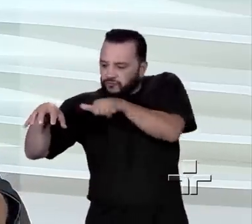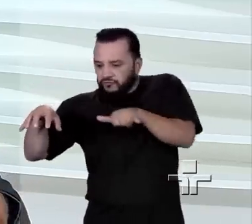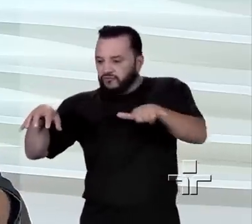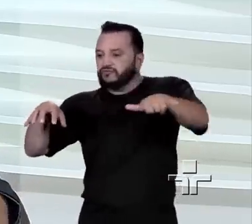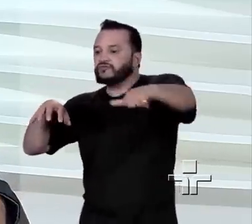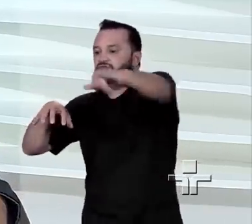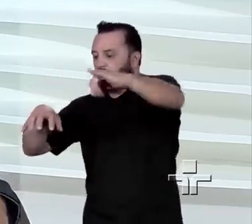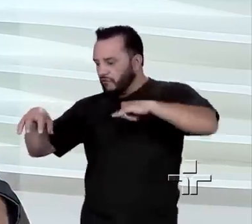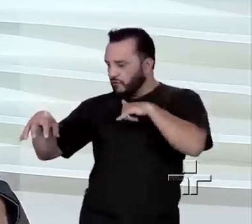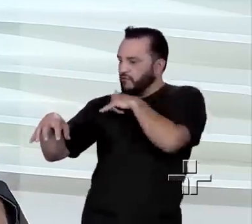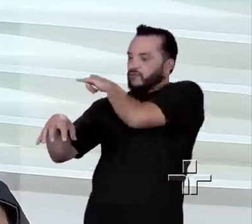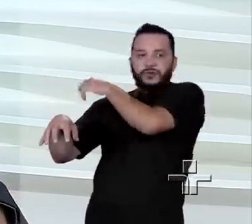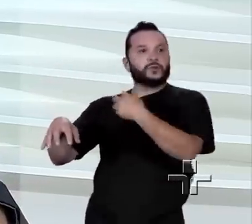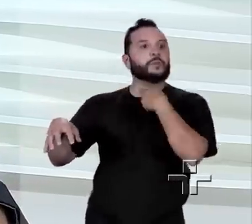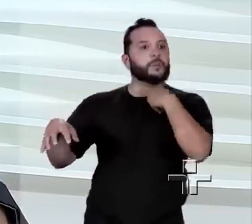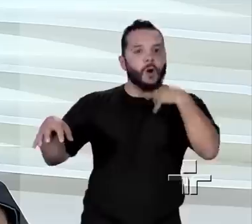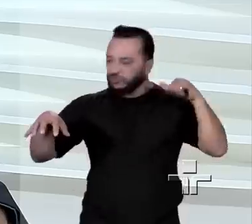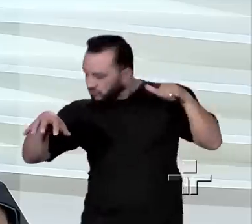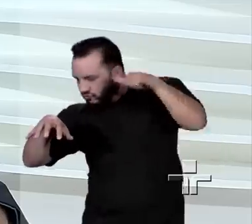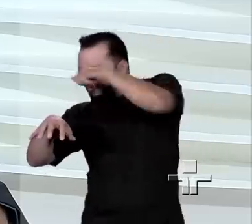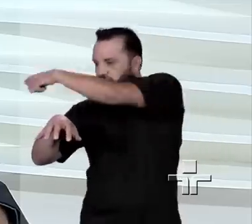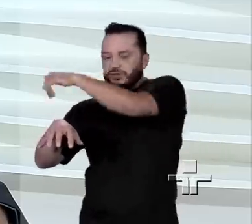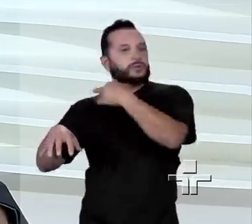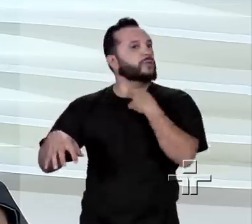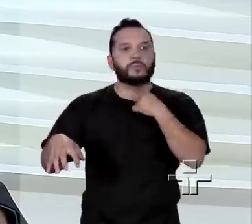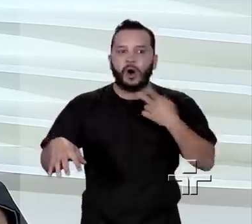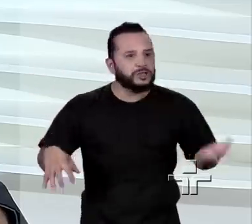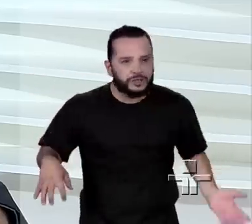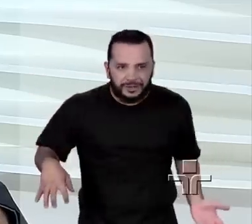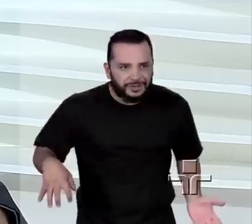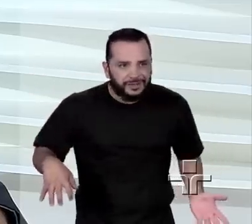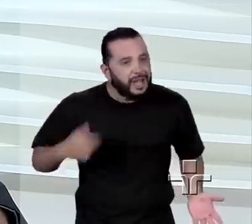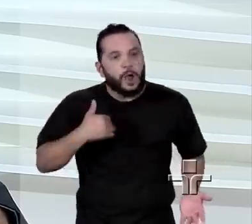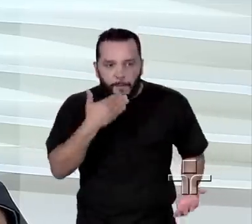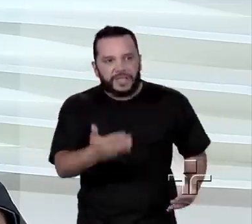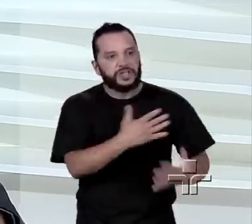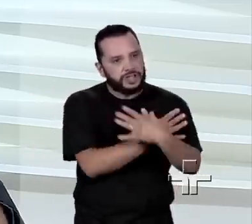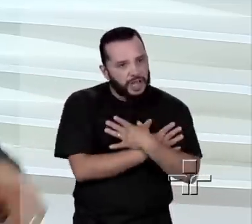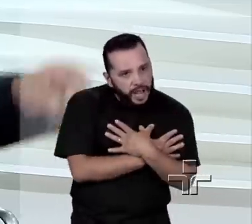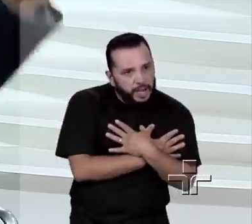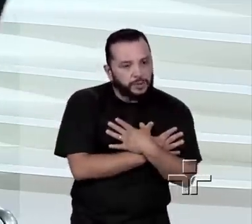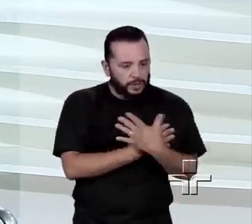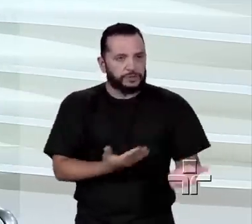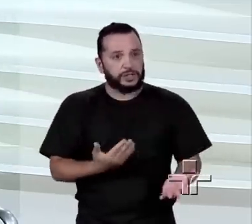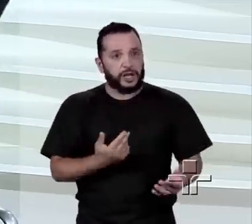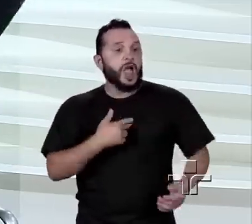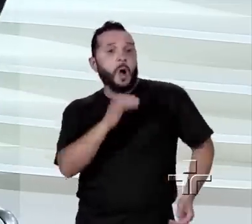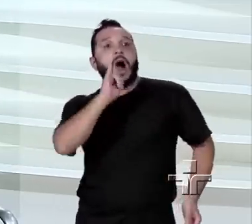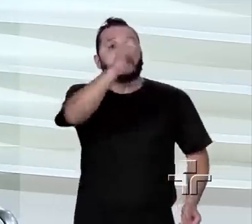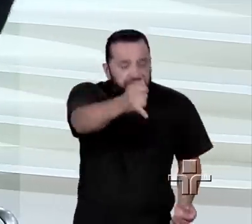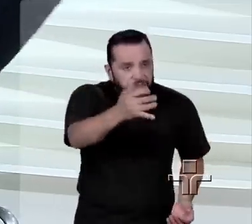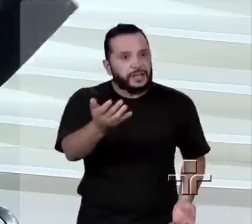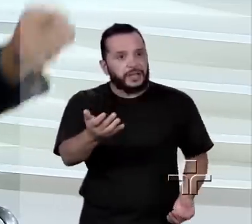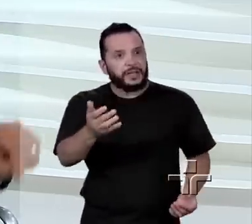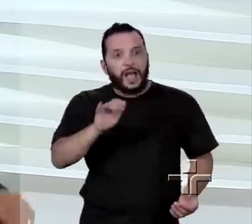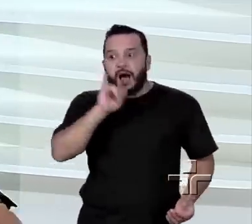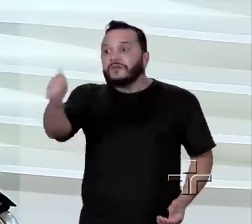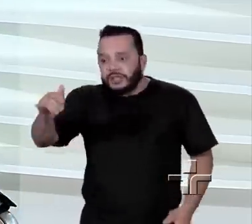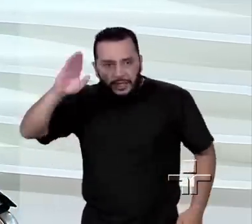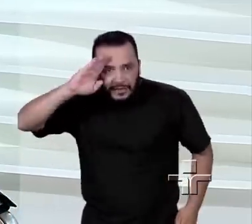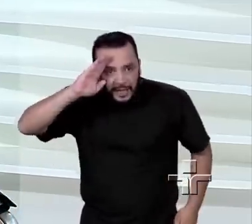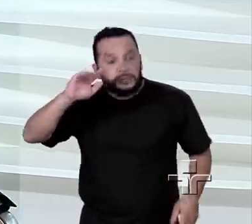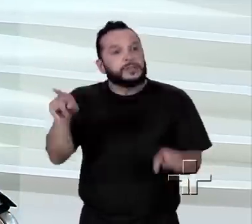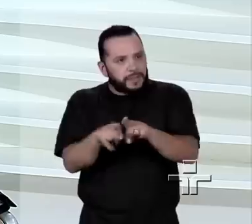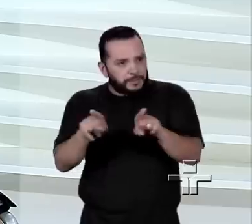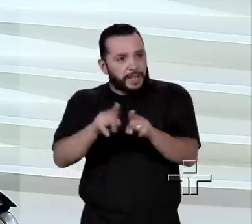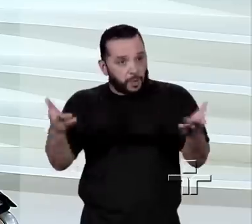questão como parlamentar da Comissão de Segurança Pública foi de alertar os órgãos em consonância com a investigação que está sendo